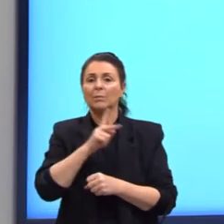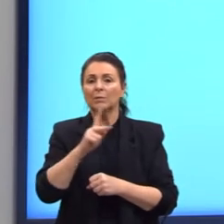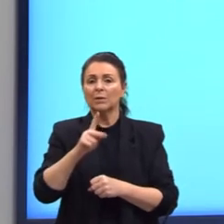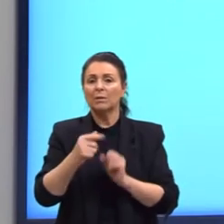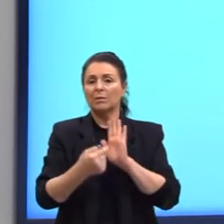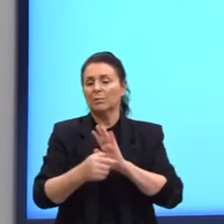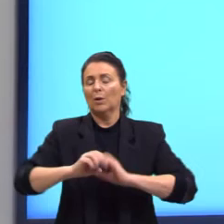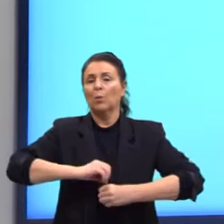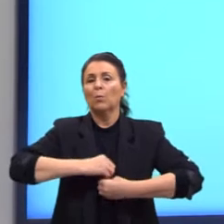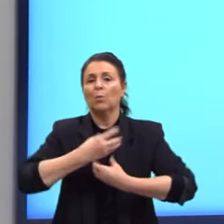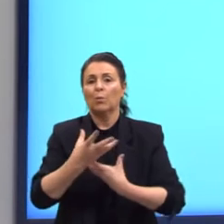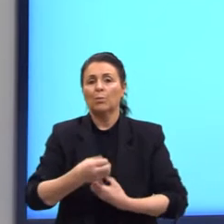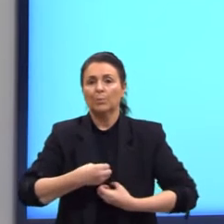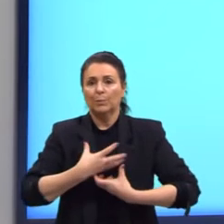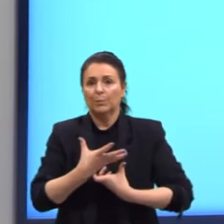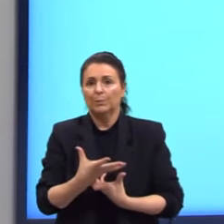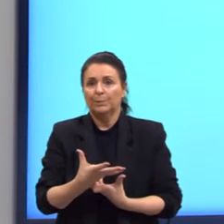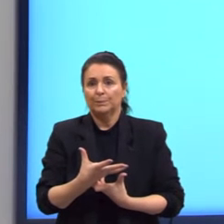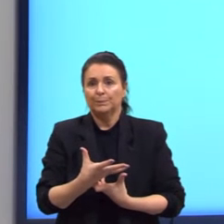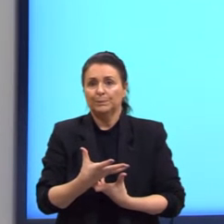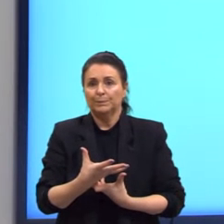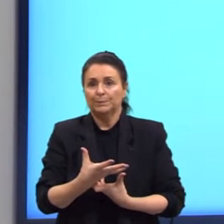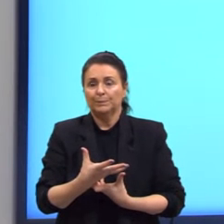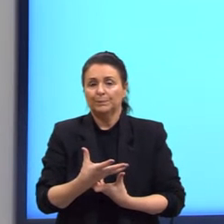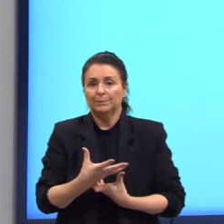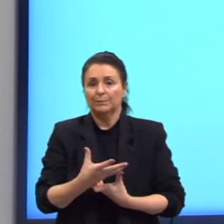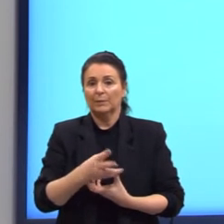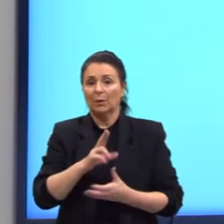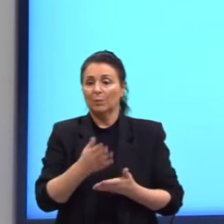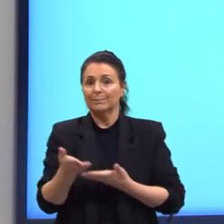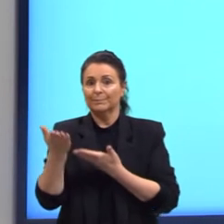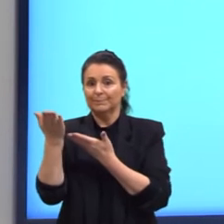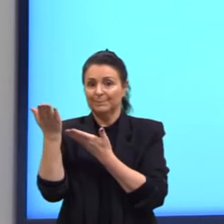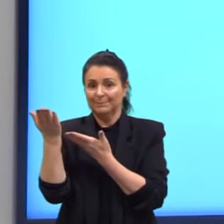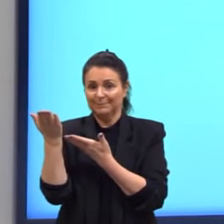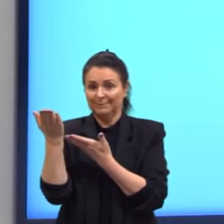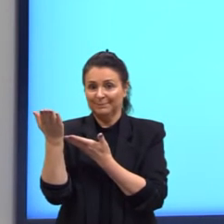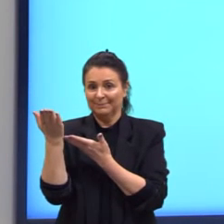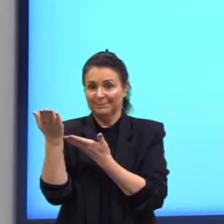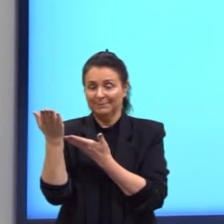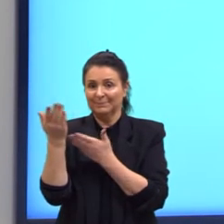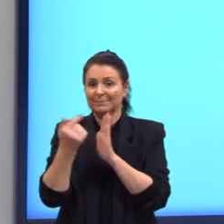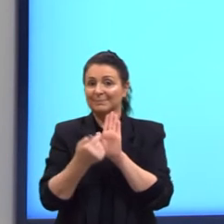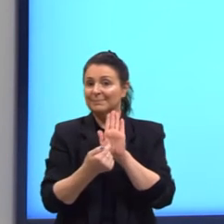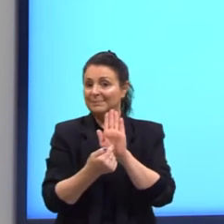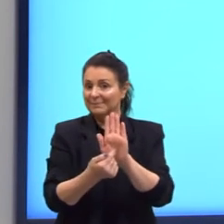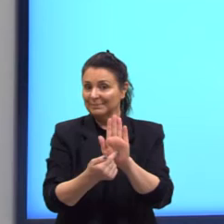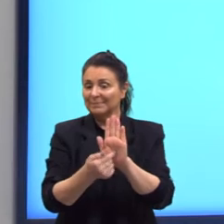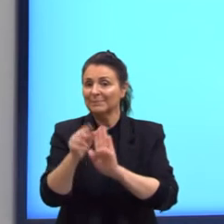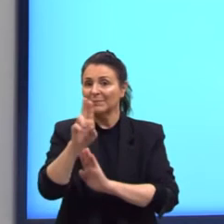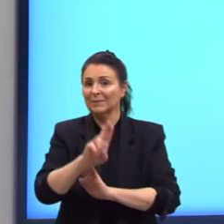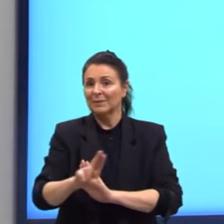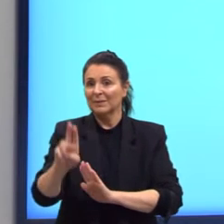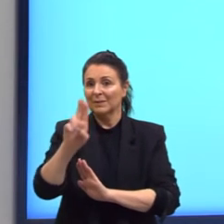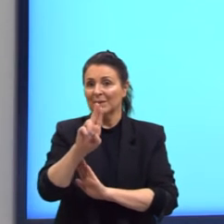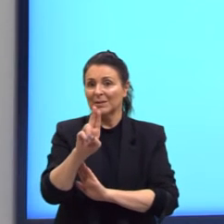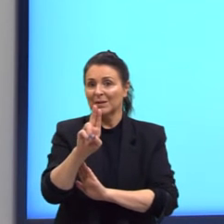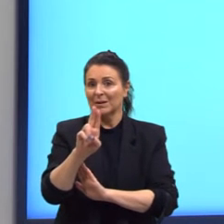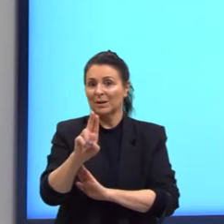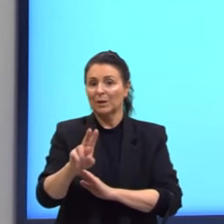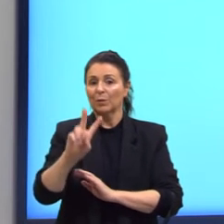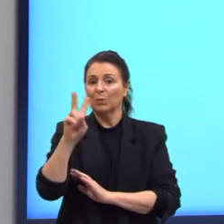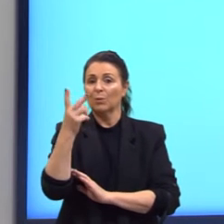poema né ah mai Norbert e nesse poema aparece a uso do have